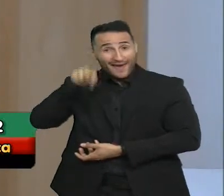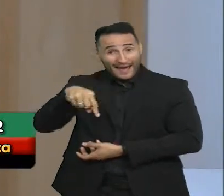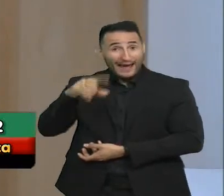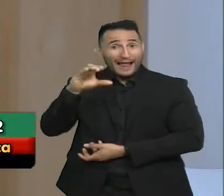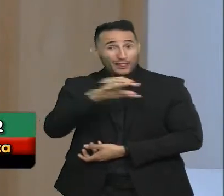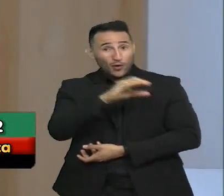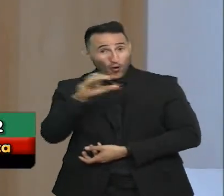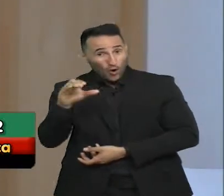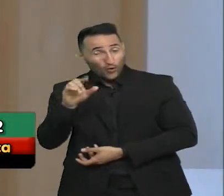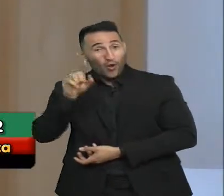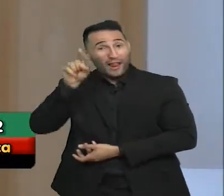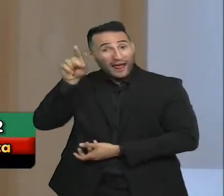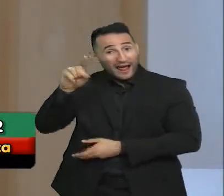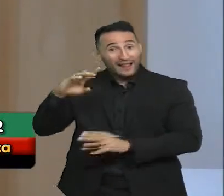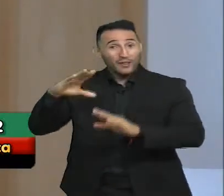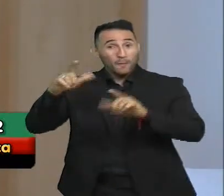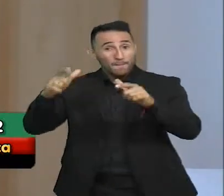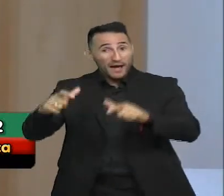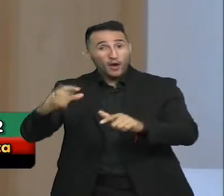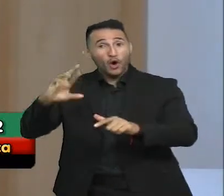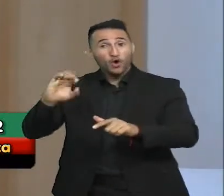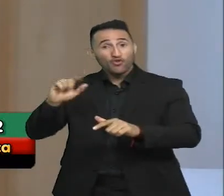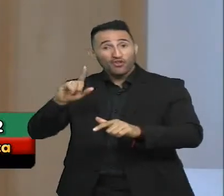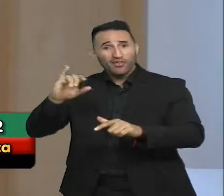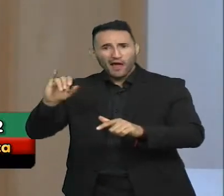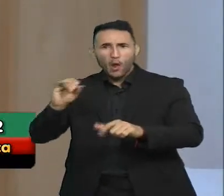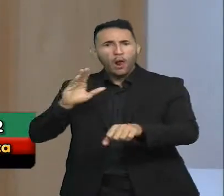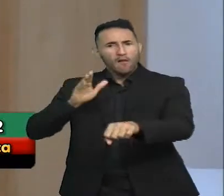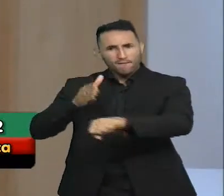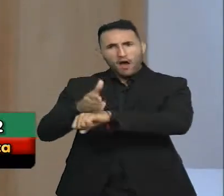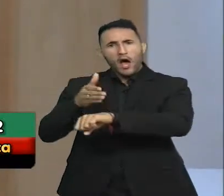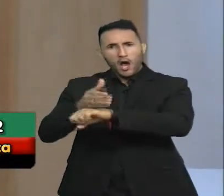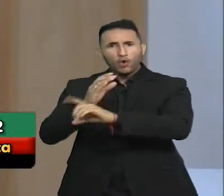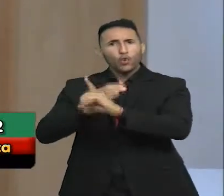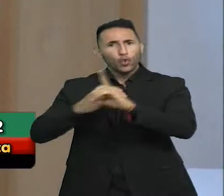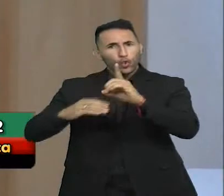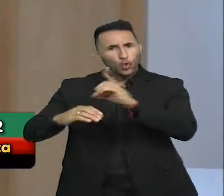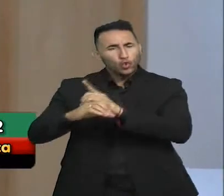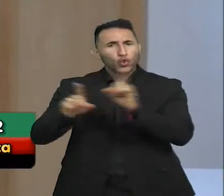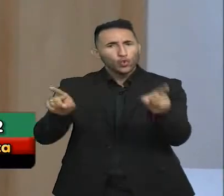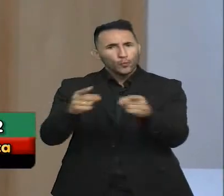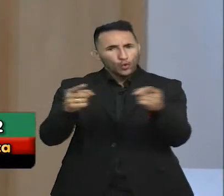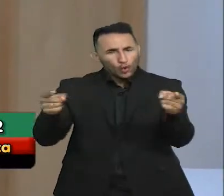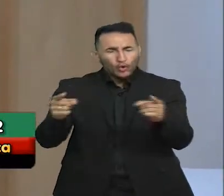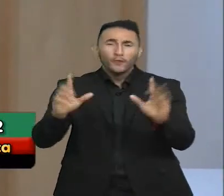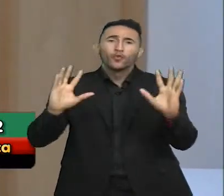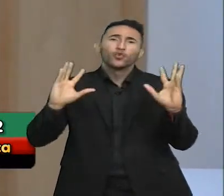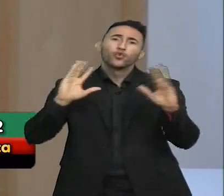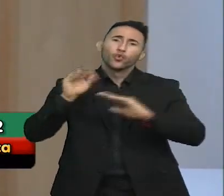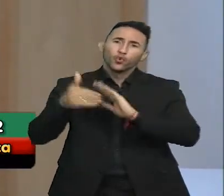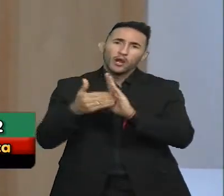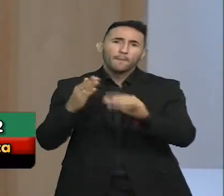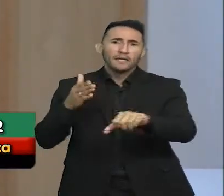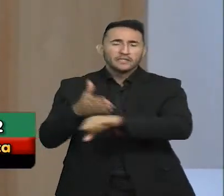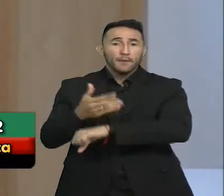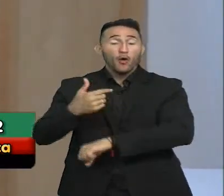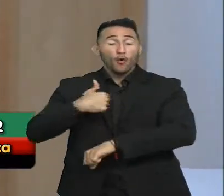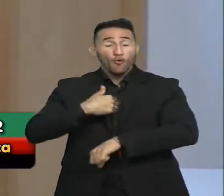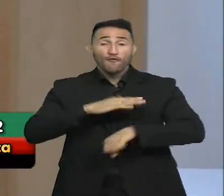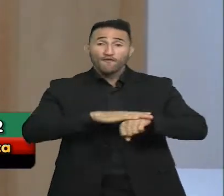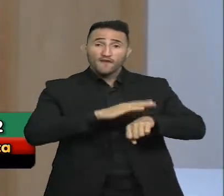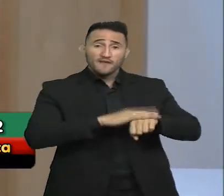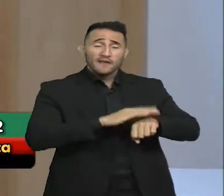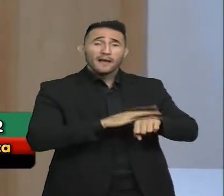lá do Rochidale. Ela participa das coisas bonitinhas, meu pai também, do coral, de tudo isso. Eu fiz a primeira comunhão, fiz a